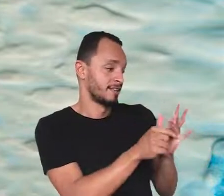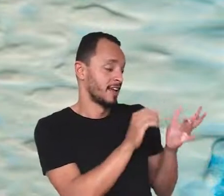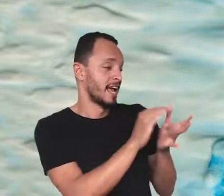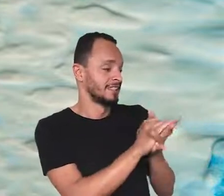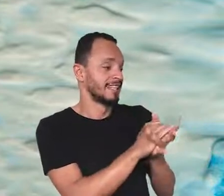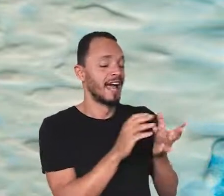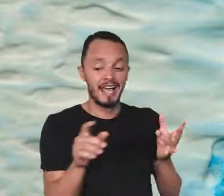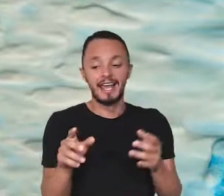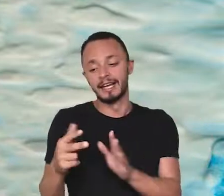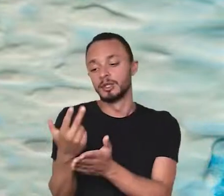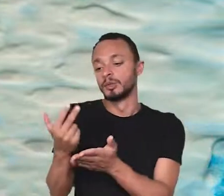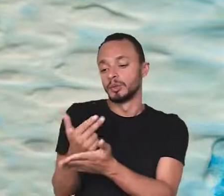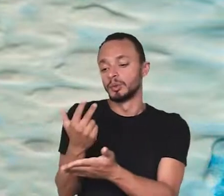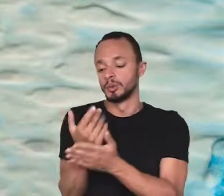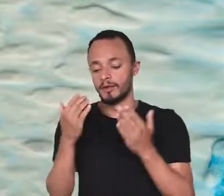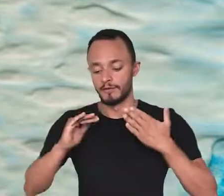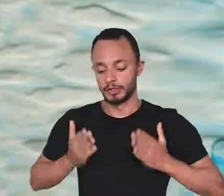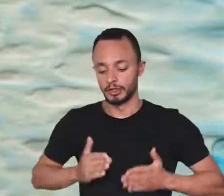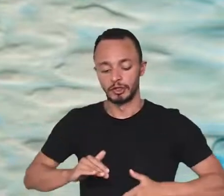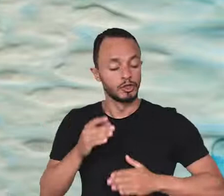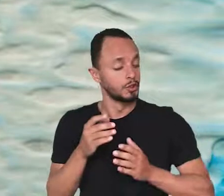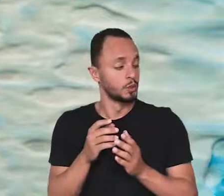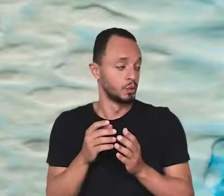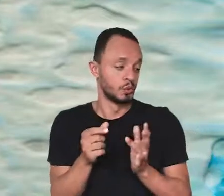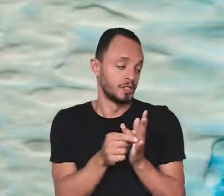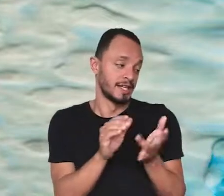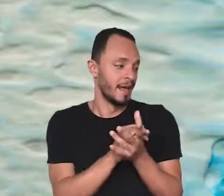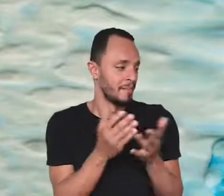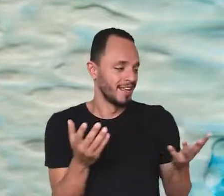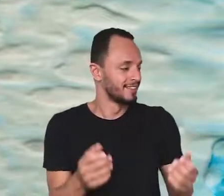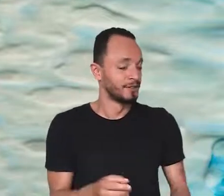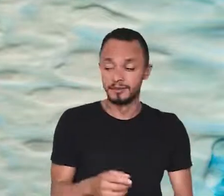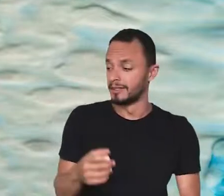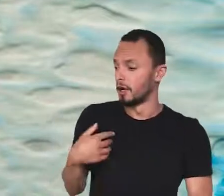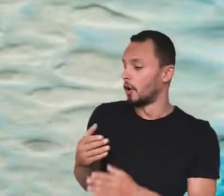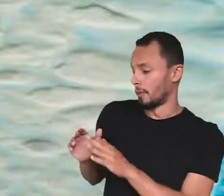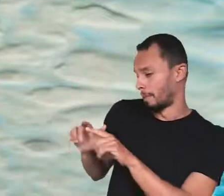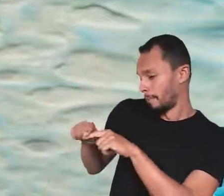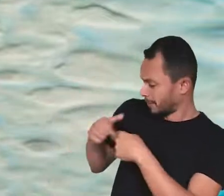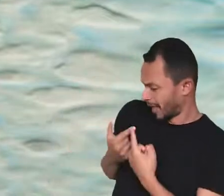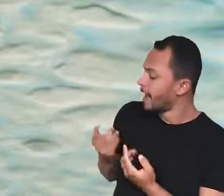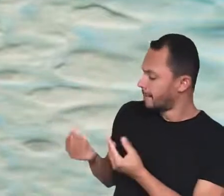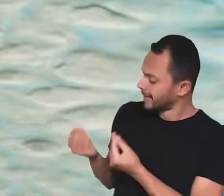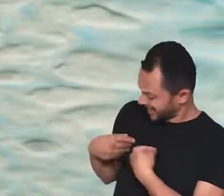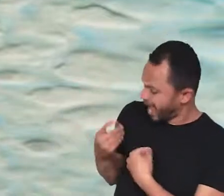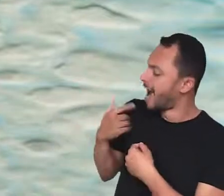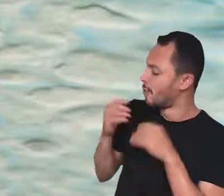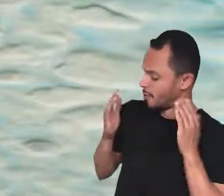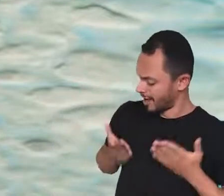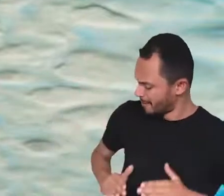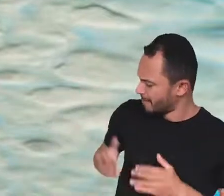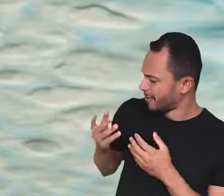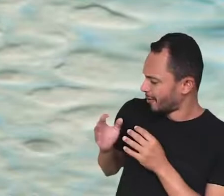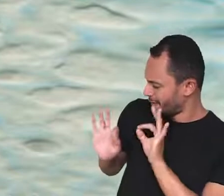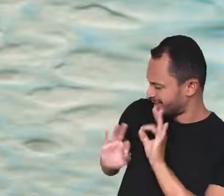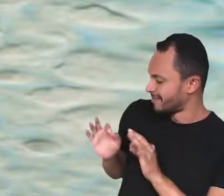é lindo, sério. Amiga, costura um vestido de noiva pra mim? Vê lá se eu sei costurar, amada. E vê lá se você vai casar uma